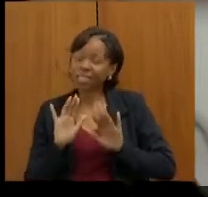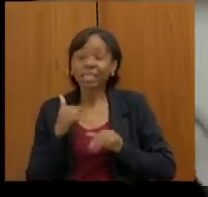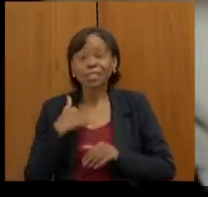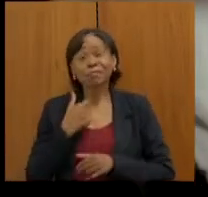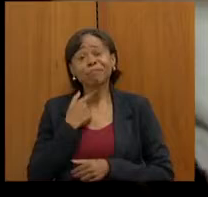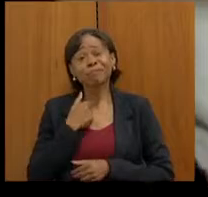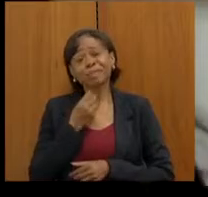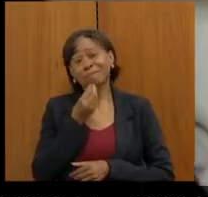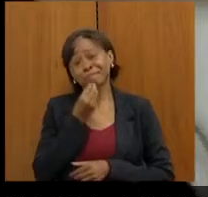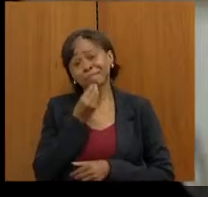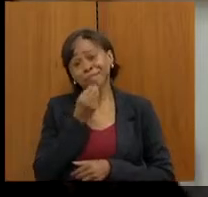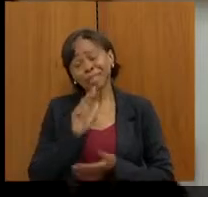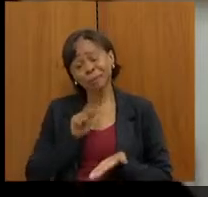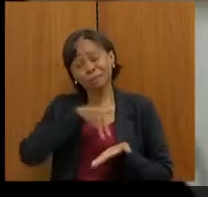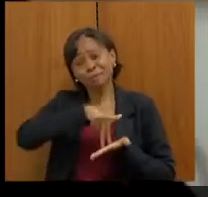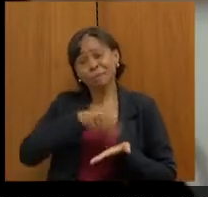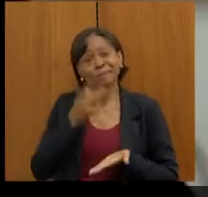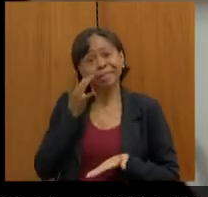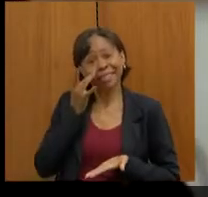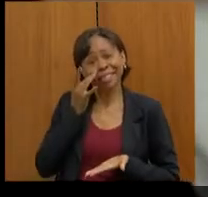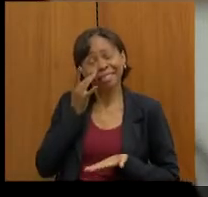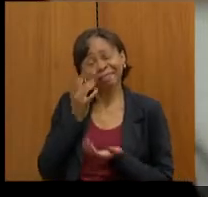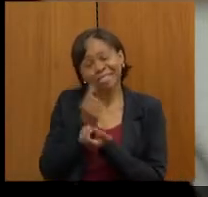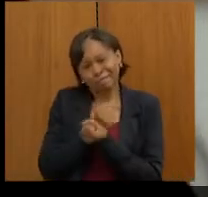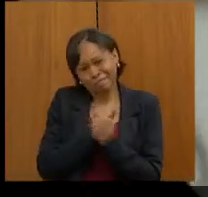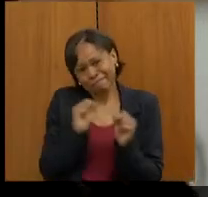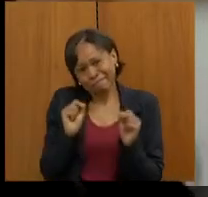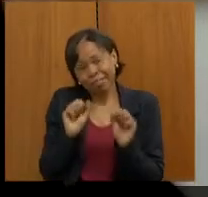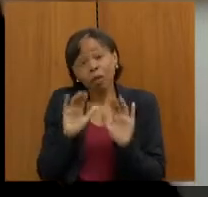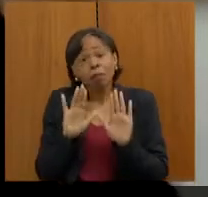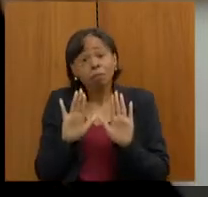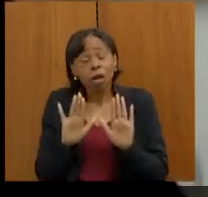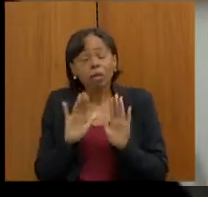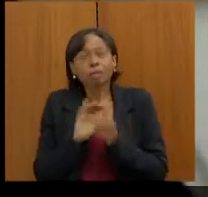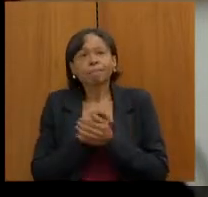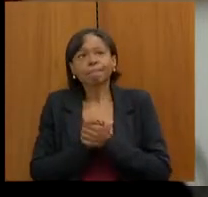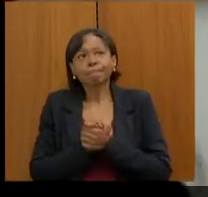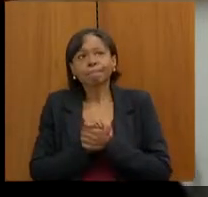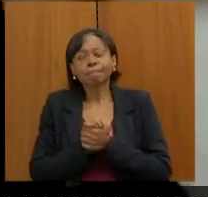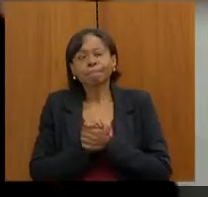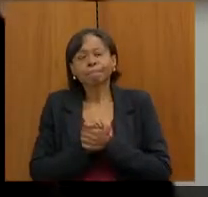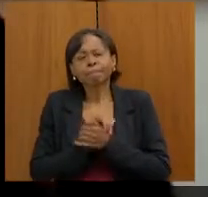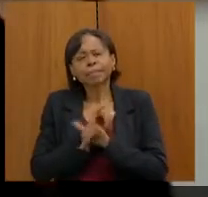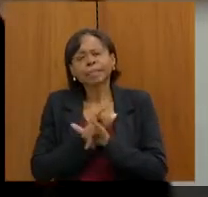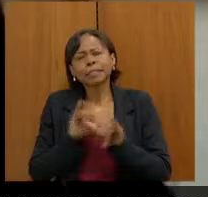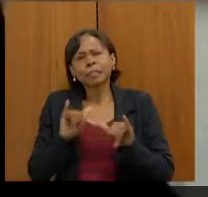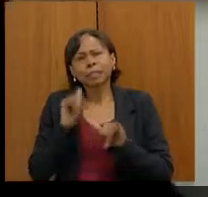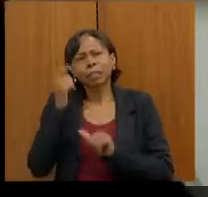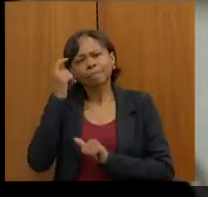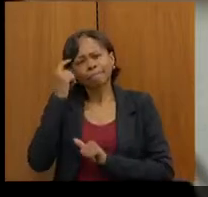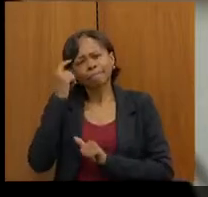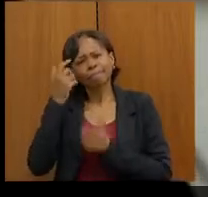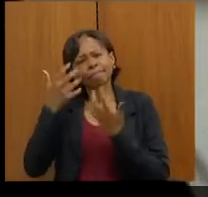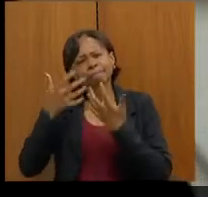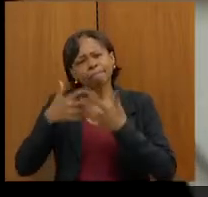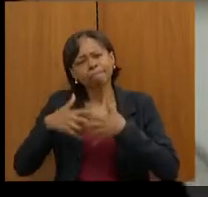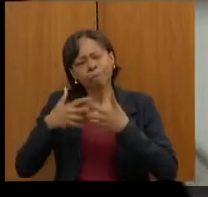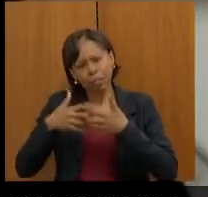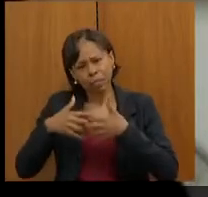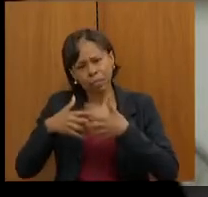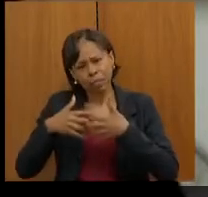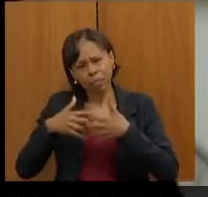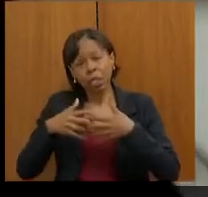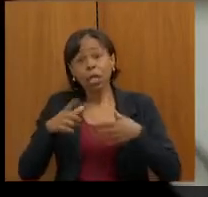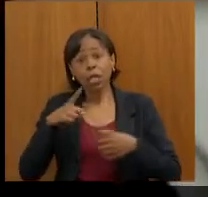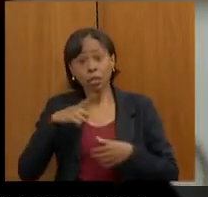Presidente mas ele não foi possível mas eu faça uma reflexão nós temos daí a comissão de defesa dos